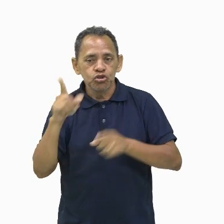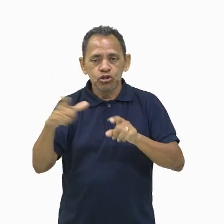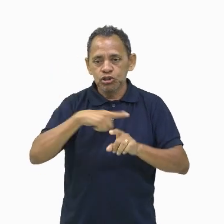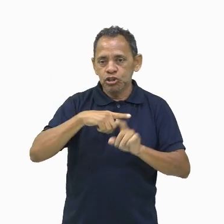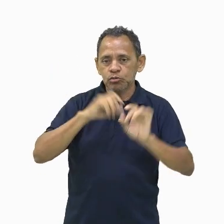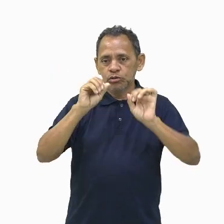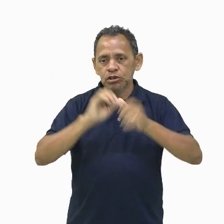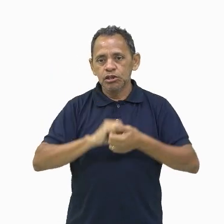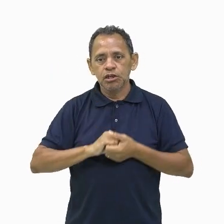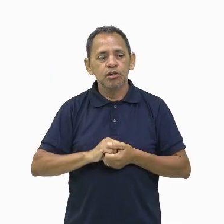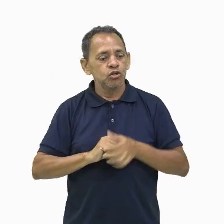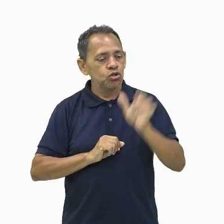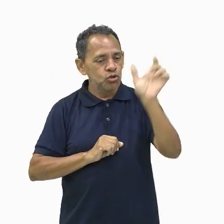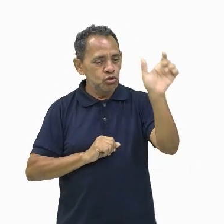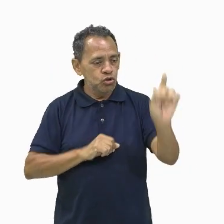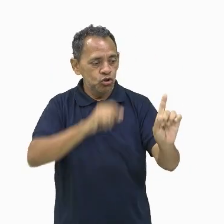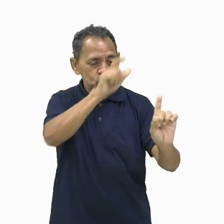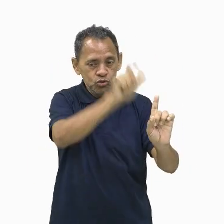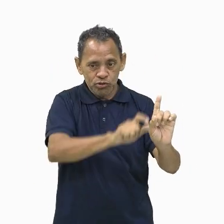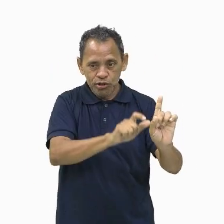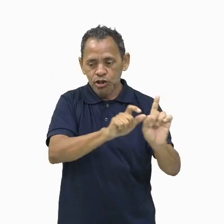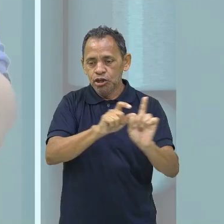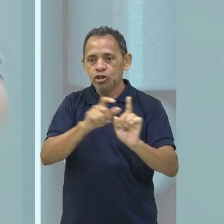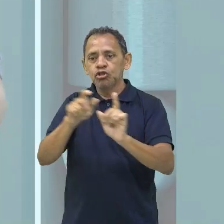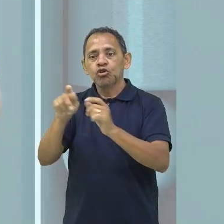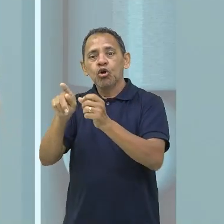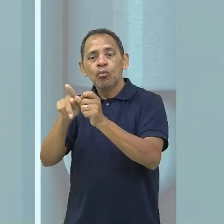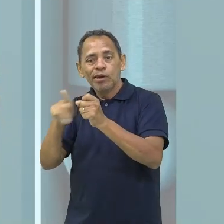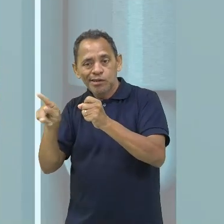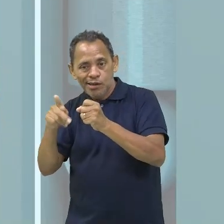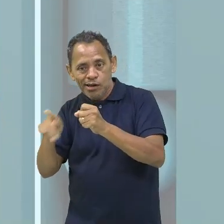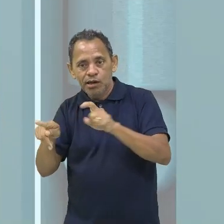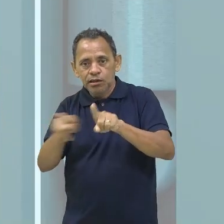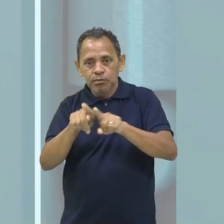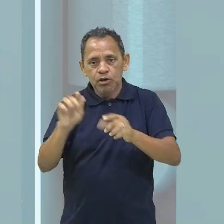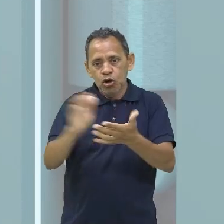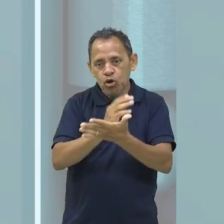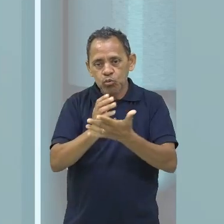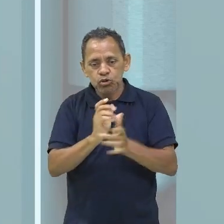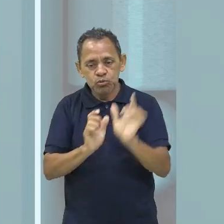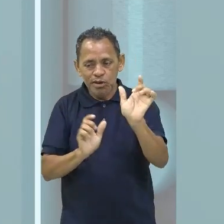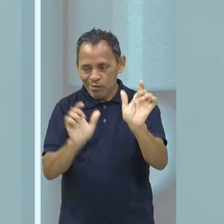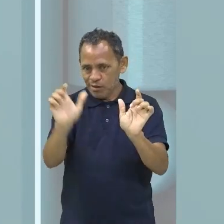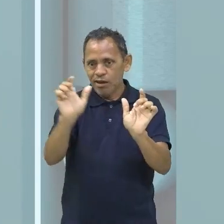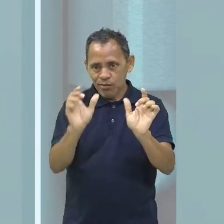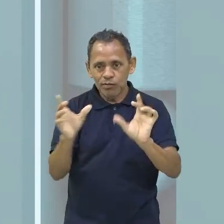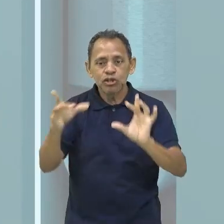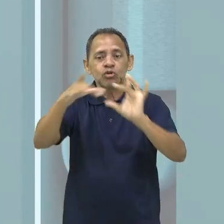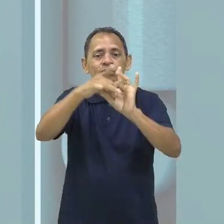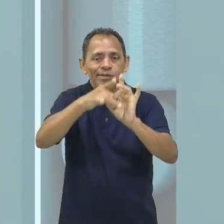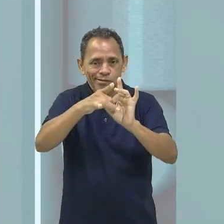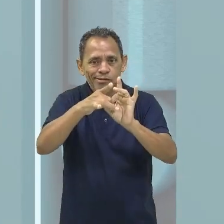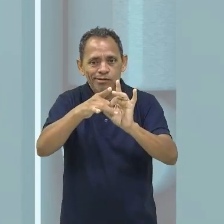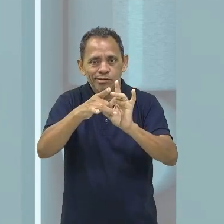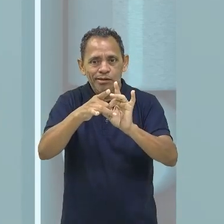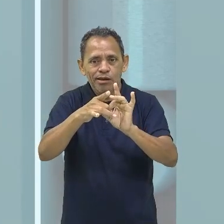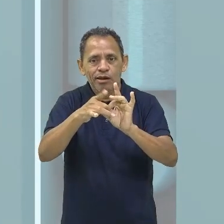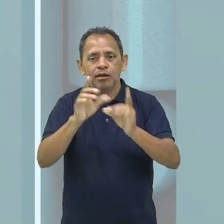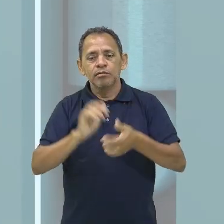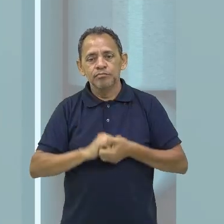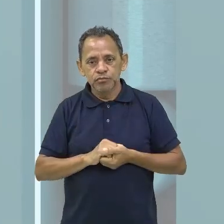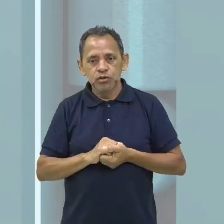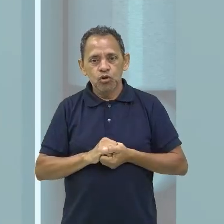questão do sujeito, do predicado, algumas palavras que servem para conectar